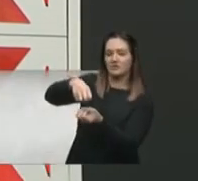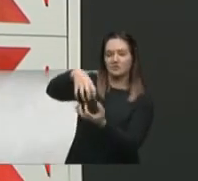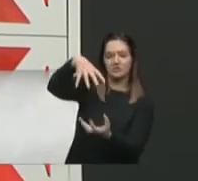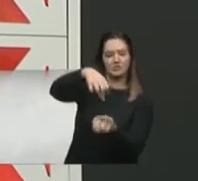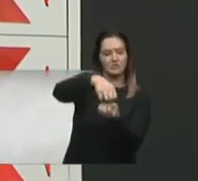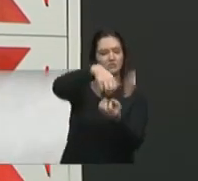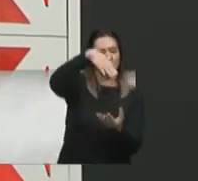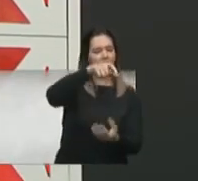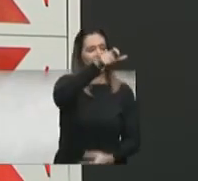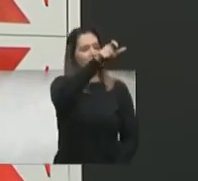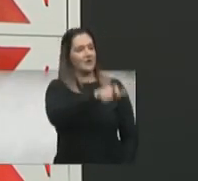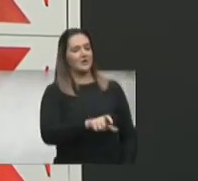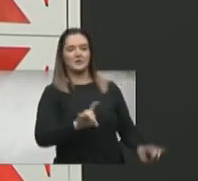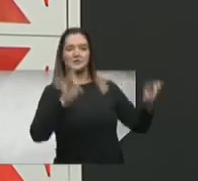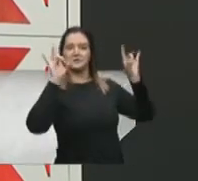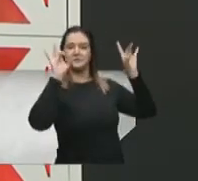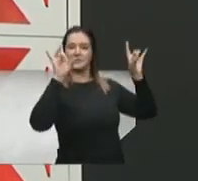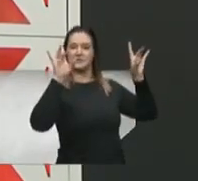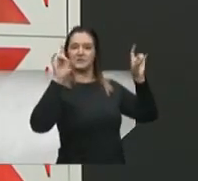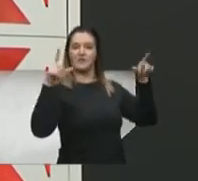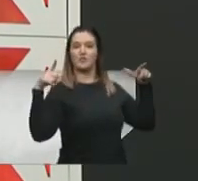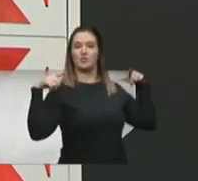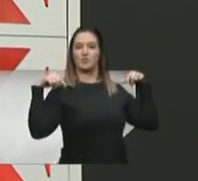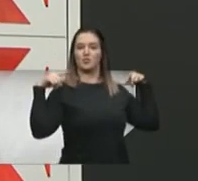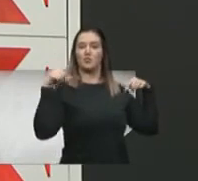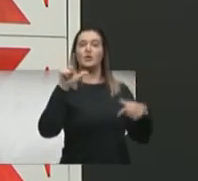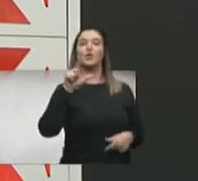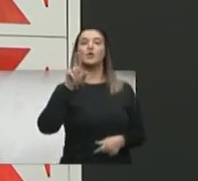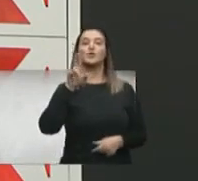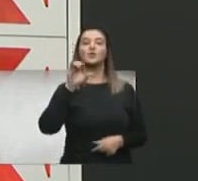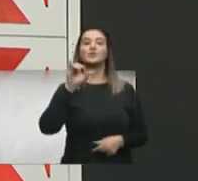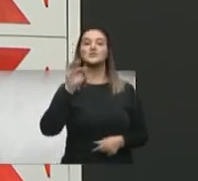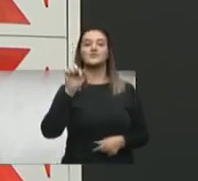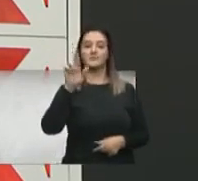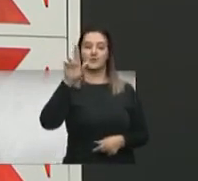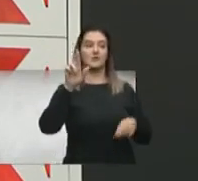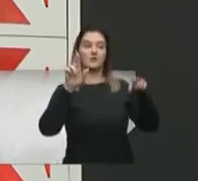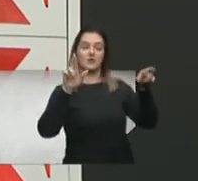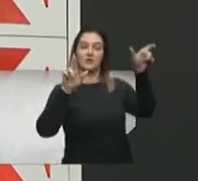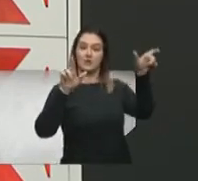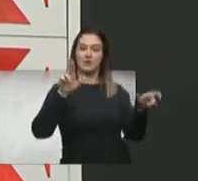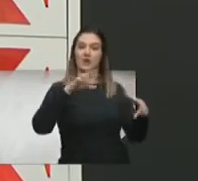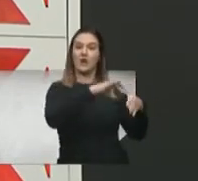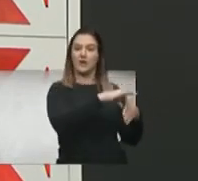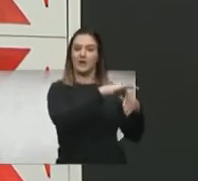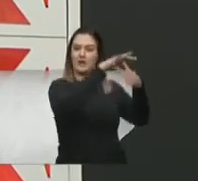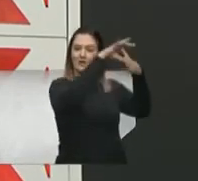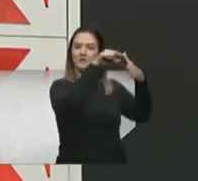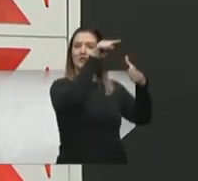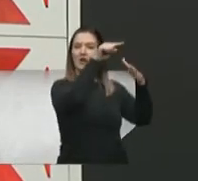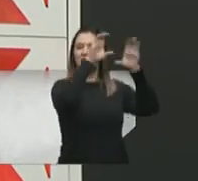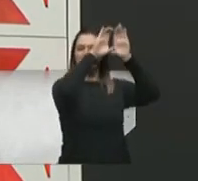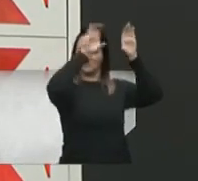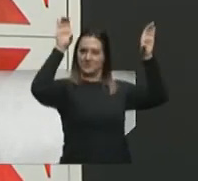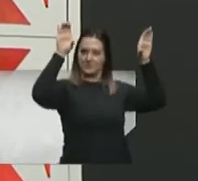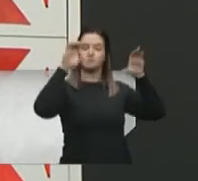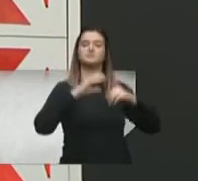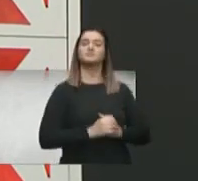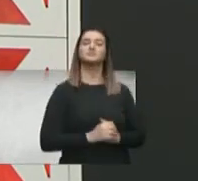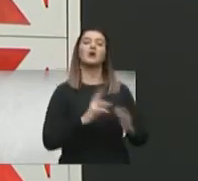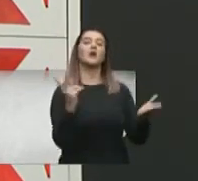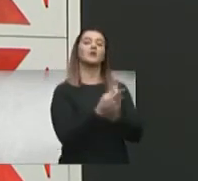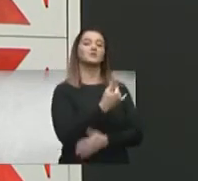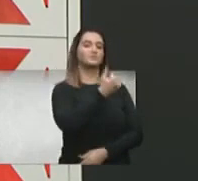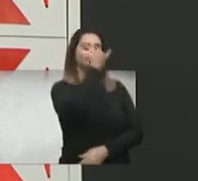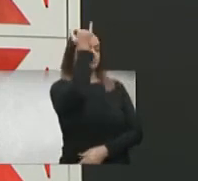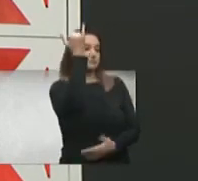um deles que se chamava Lúcifer. E Lúcifer era um dos líderes dos anjos nos céus. E de repente, um